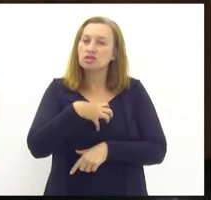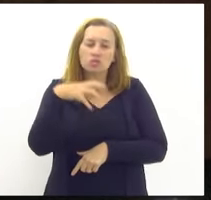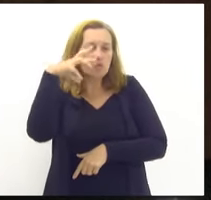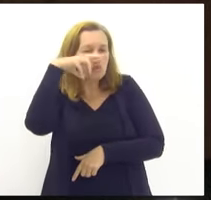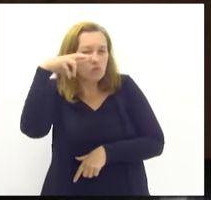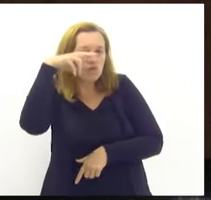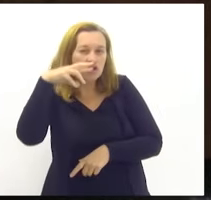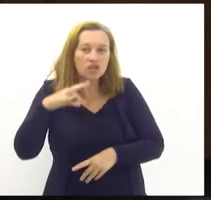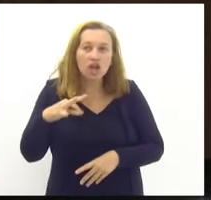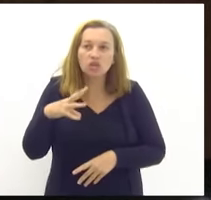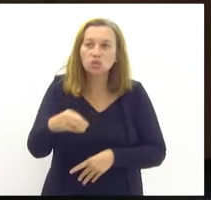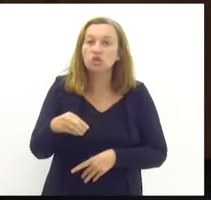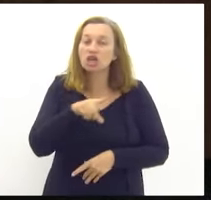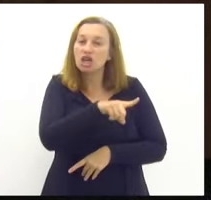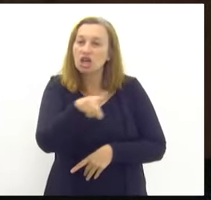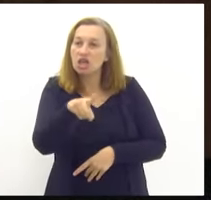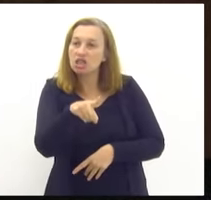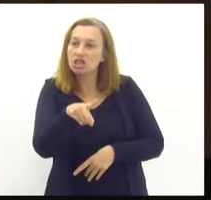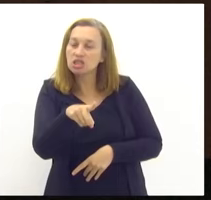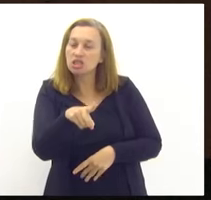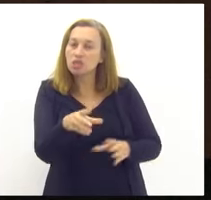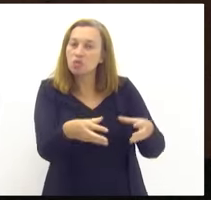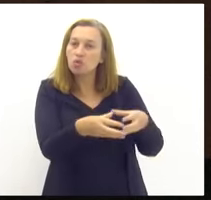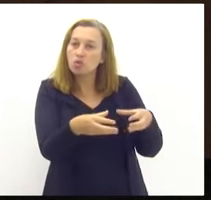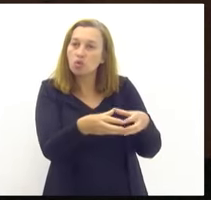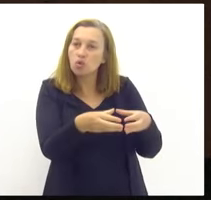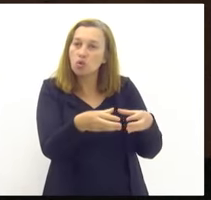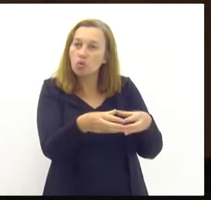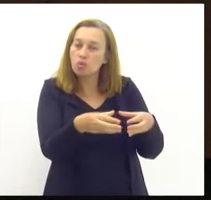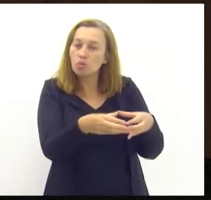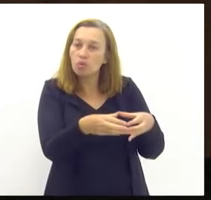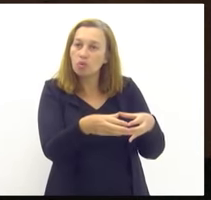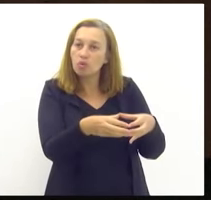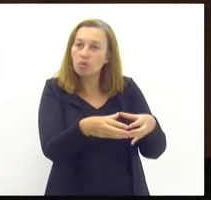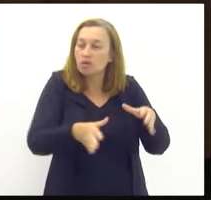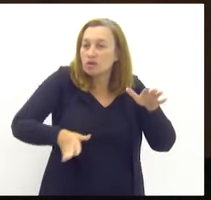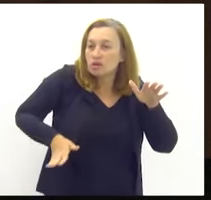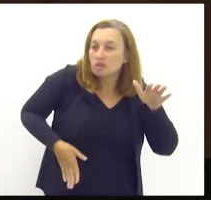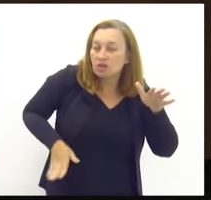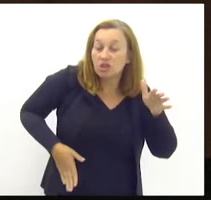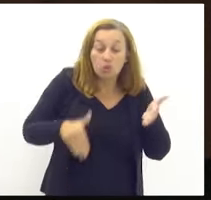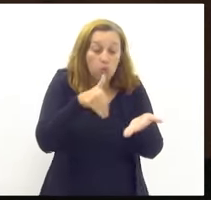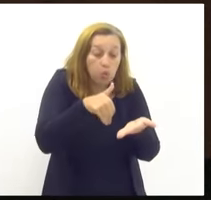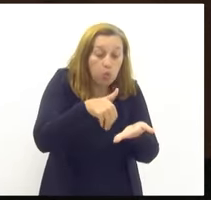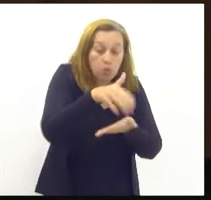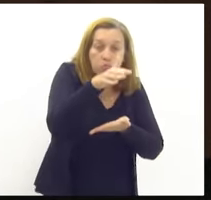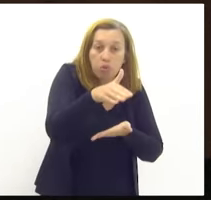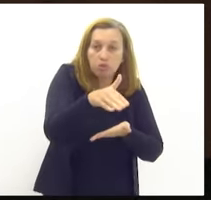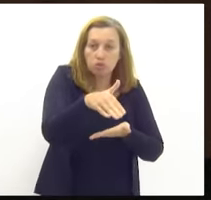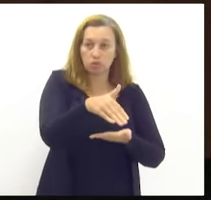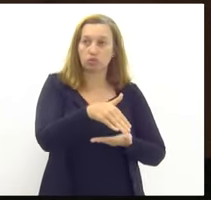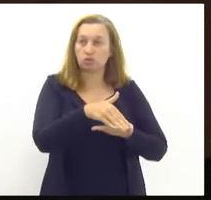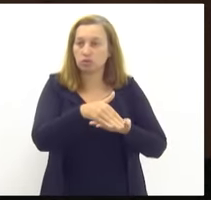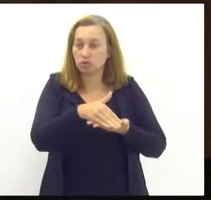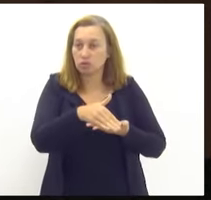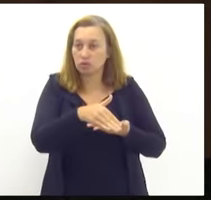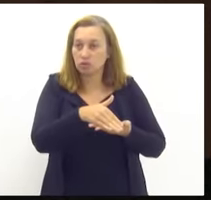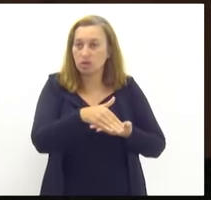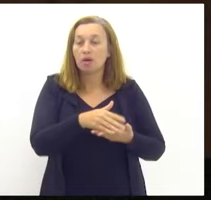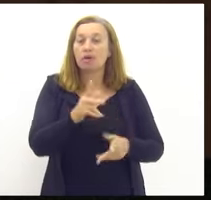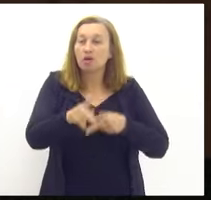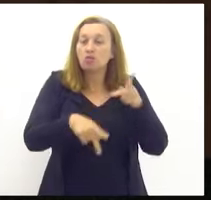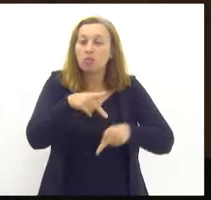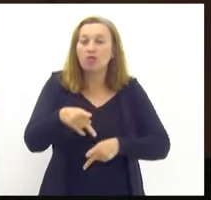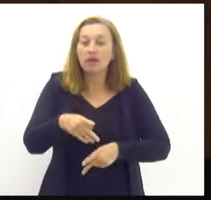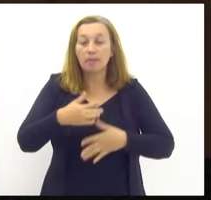Fatos e essa turma que é da ratatuia tem que ser expulsa da Polícia Civil para que a população possa sentir mais o quê mais tranquila ao